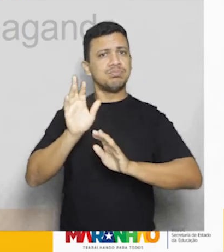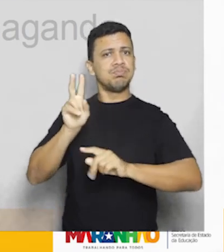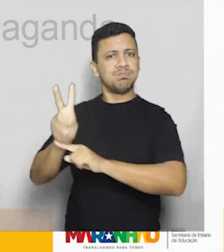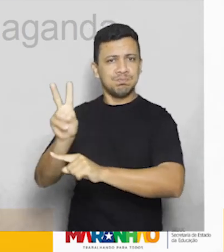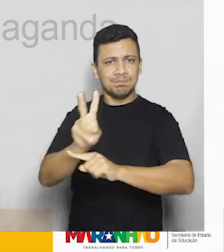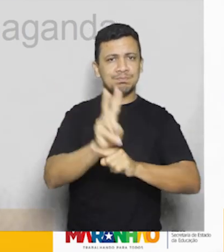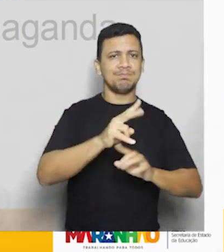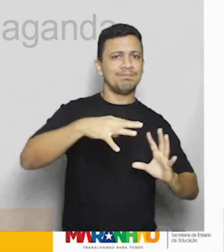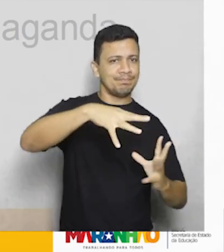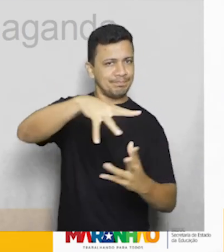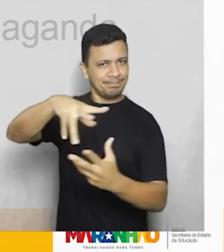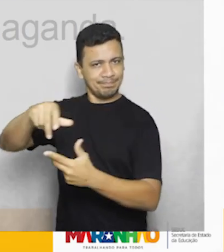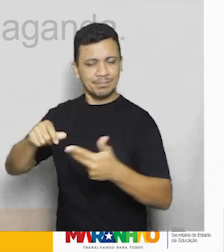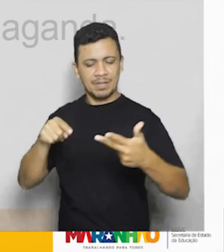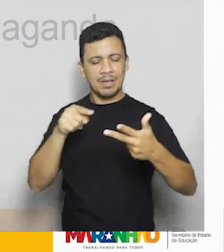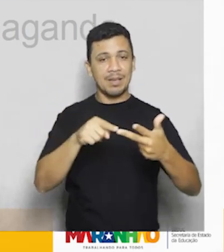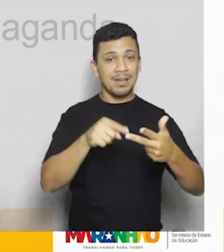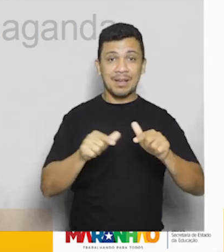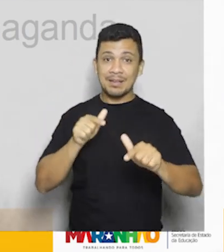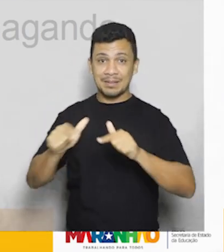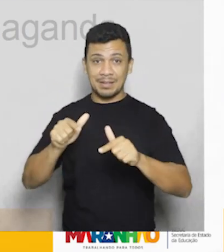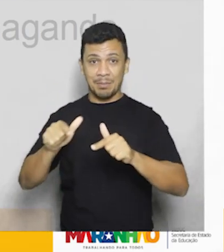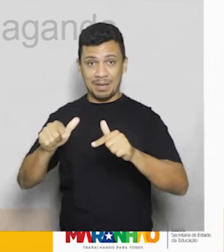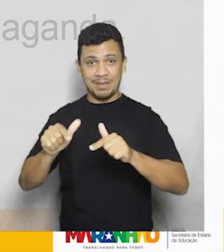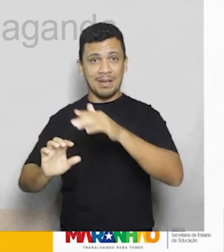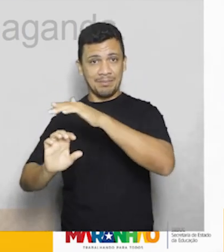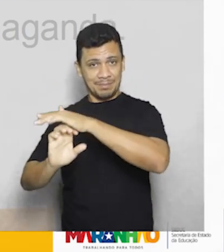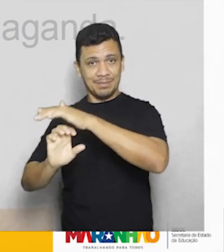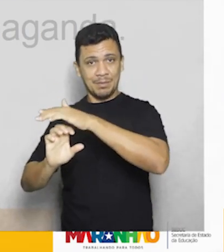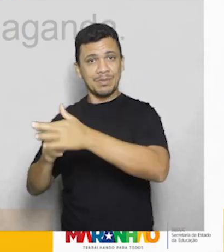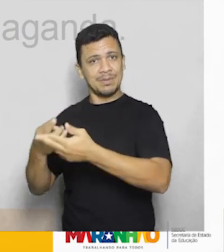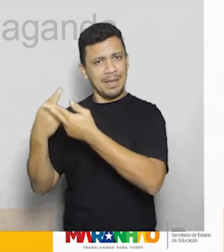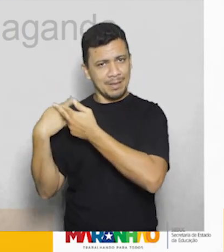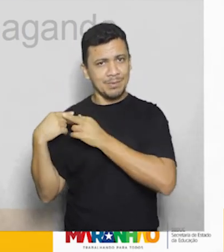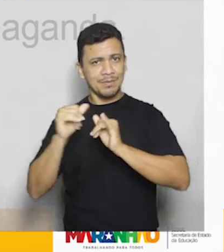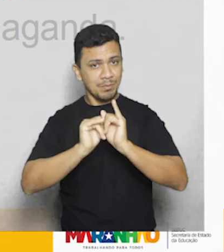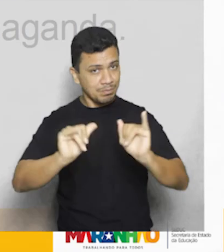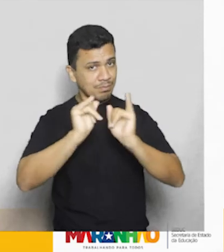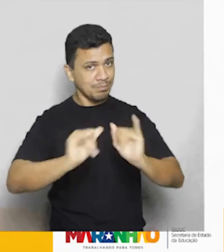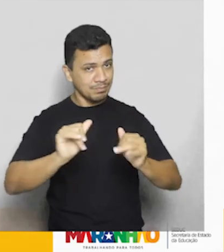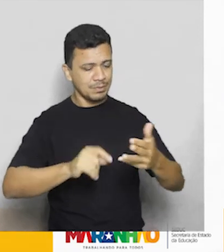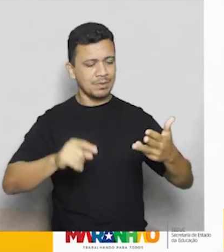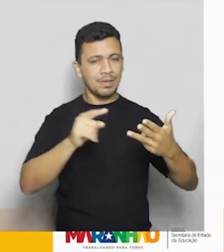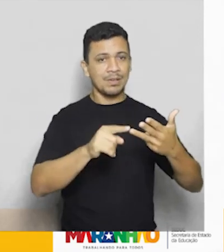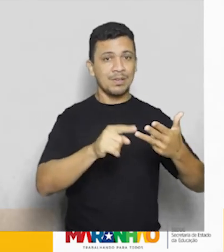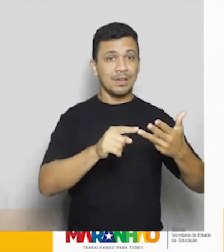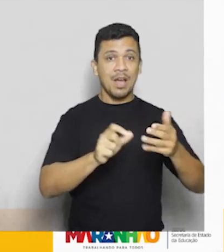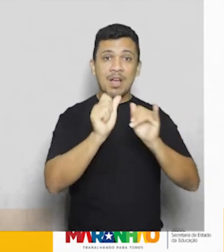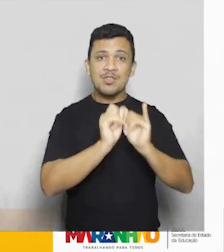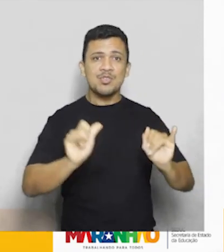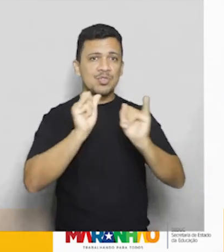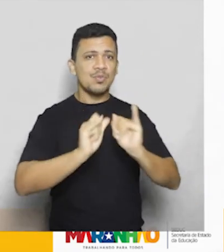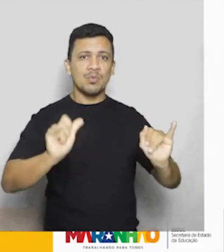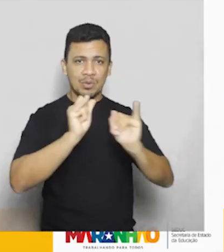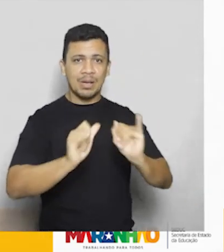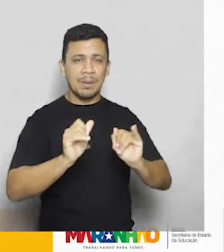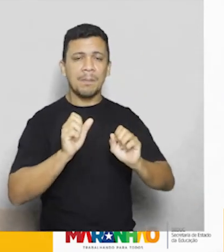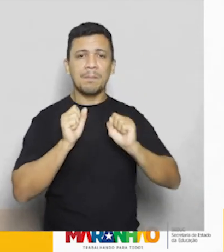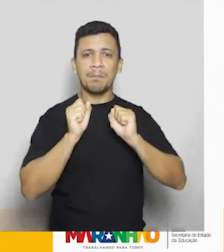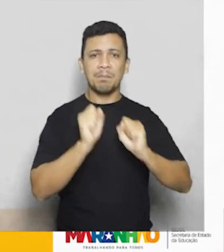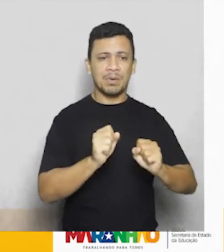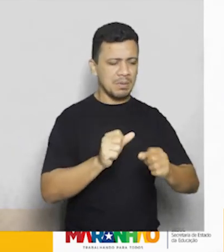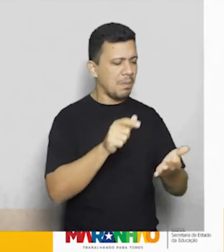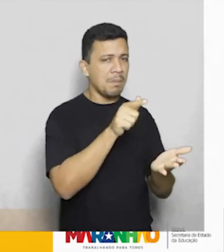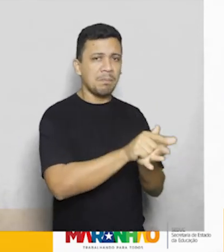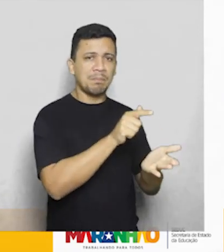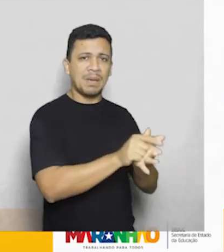trabalhar na empresa responsável pela propaganda, divulgar alternativas de combate ao desperdício de